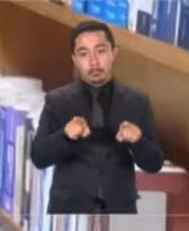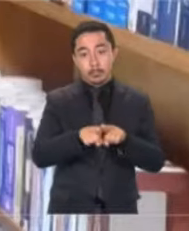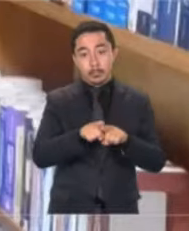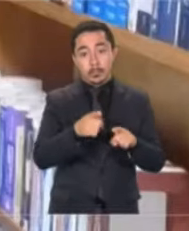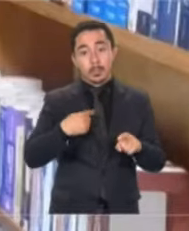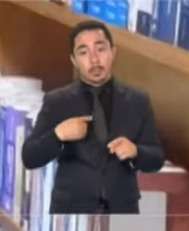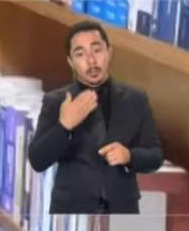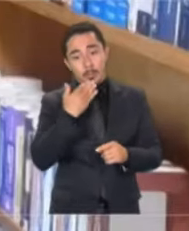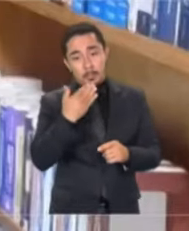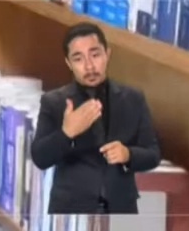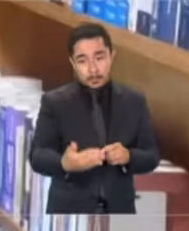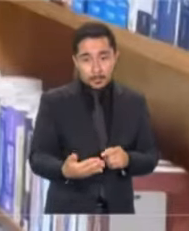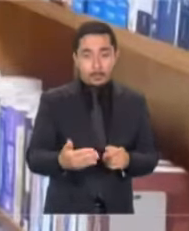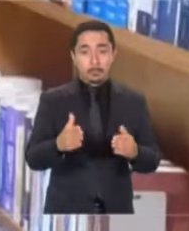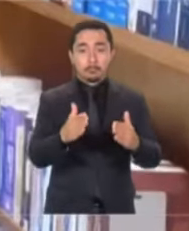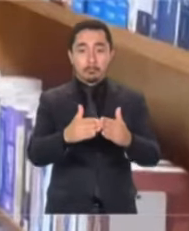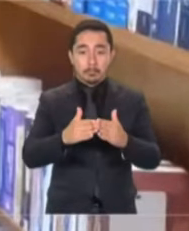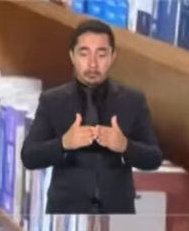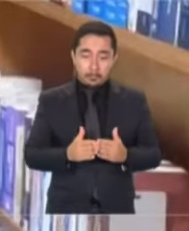vênia